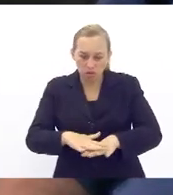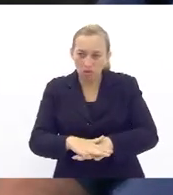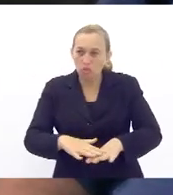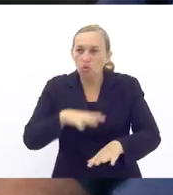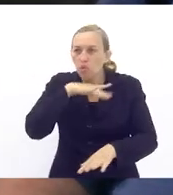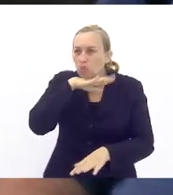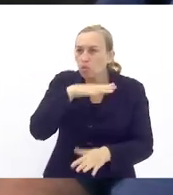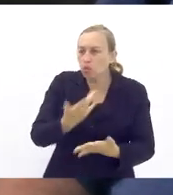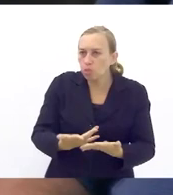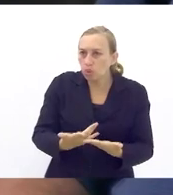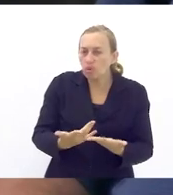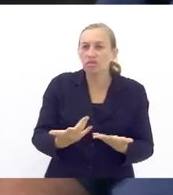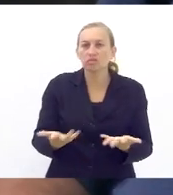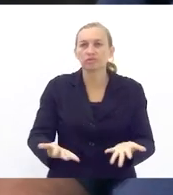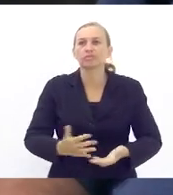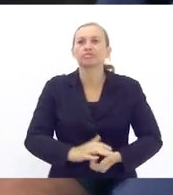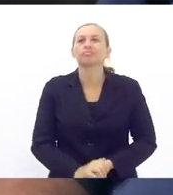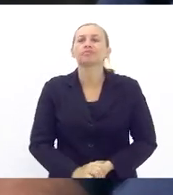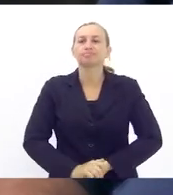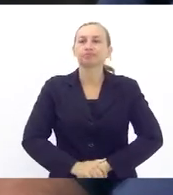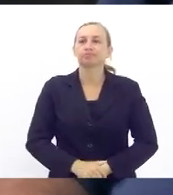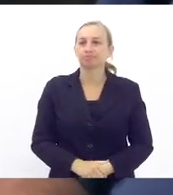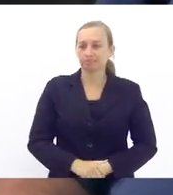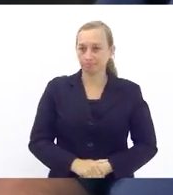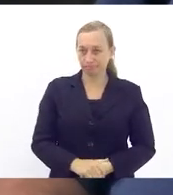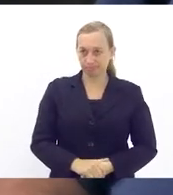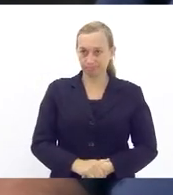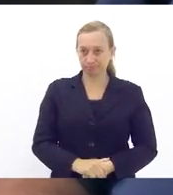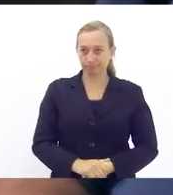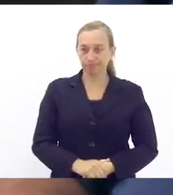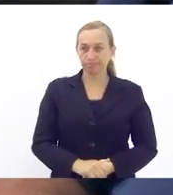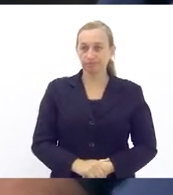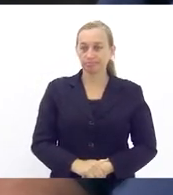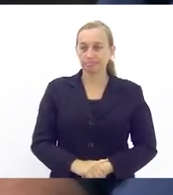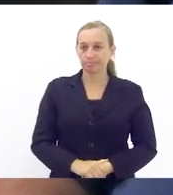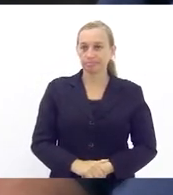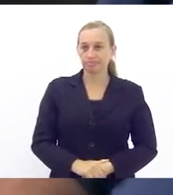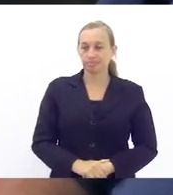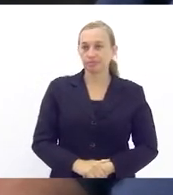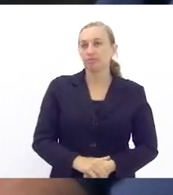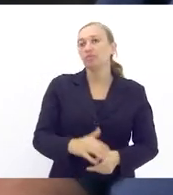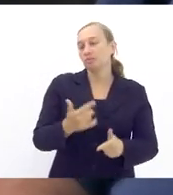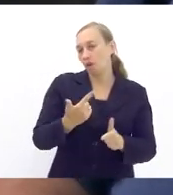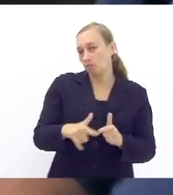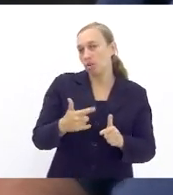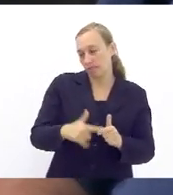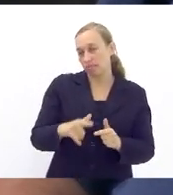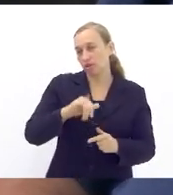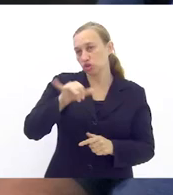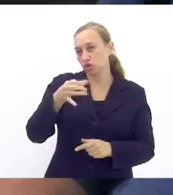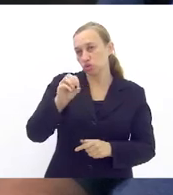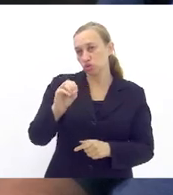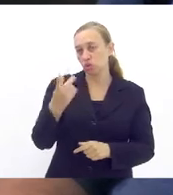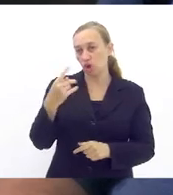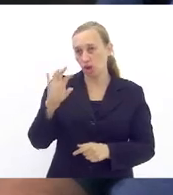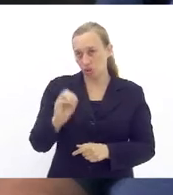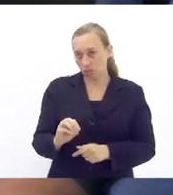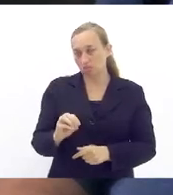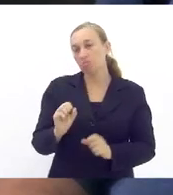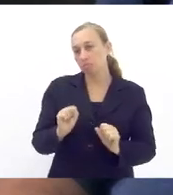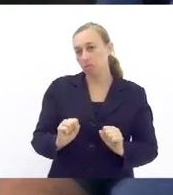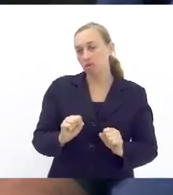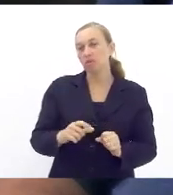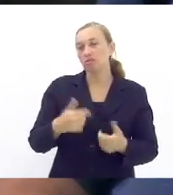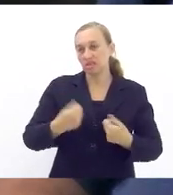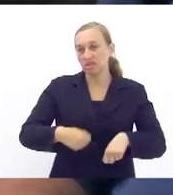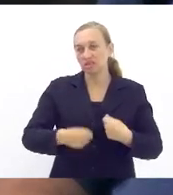ocasionando lesões né nas pessoas pessoas enfim as pessoas podem ter problemas de joelho pode acontecer alguma lesão porque a gente não tem um piso